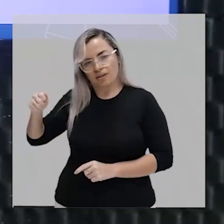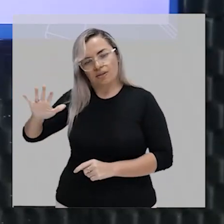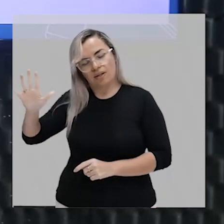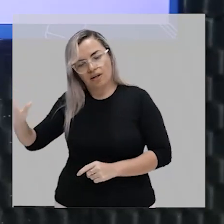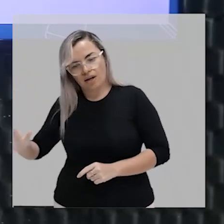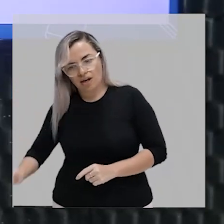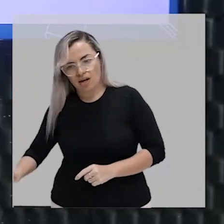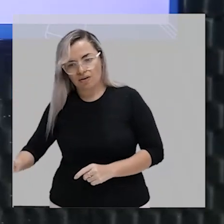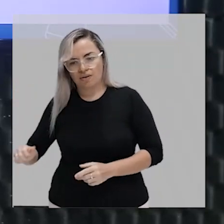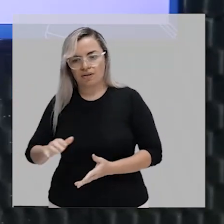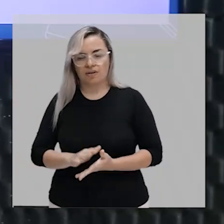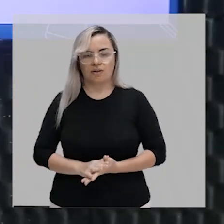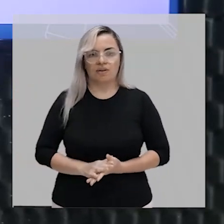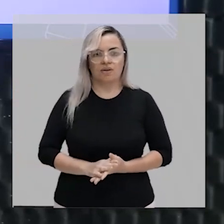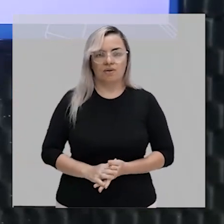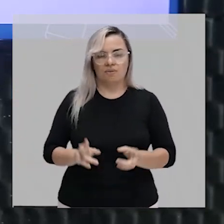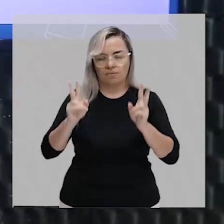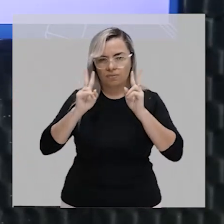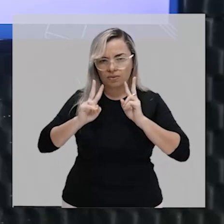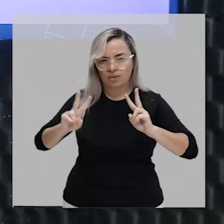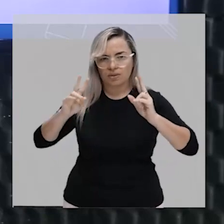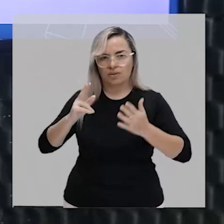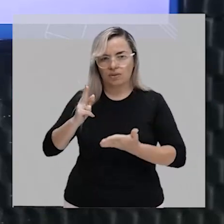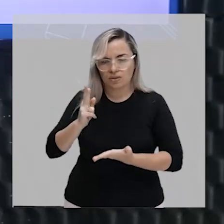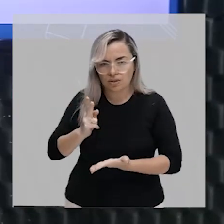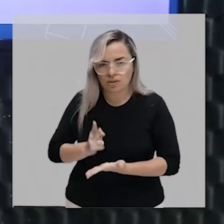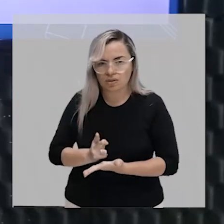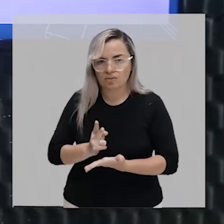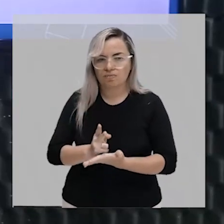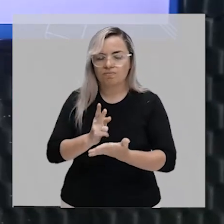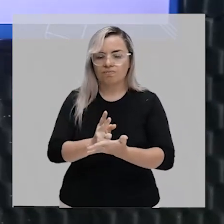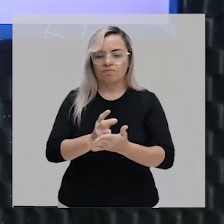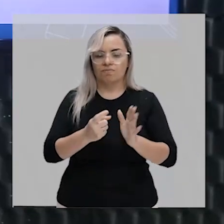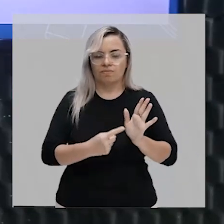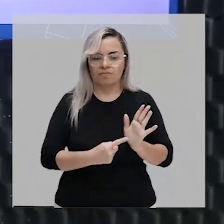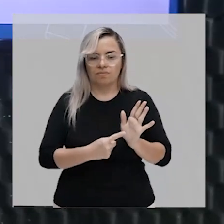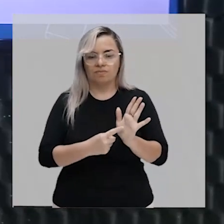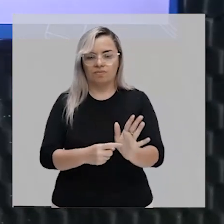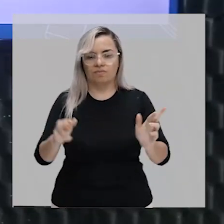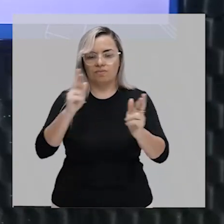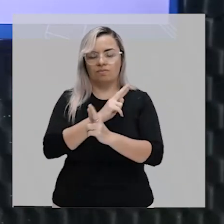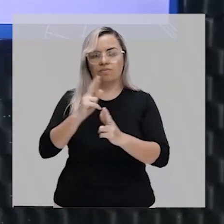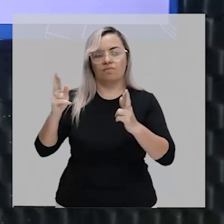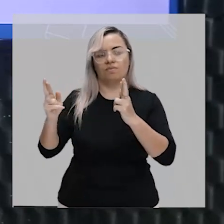que, na verdade, ele continua esforçando-se para relacionar